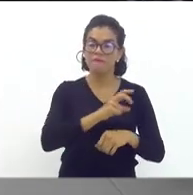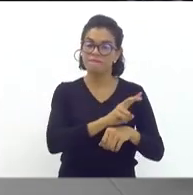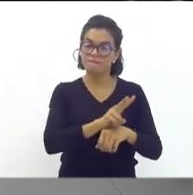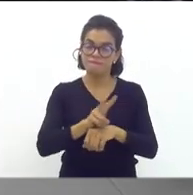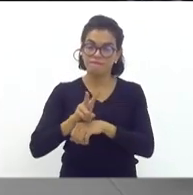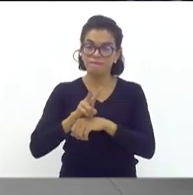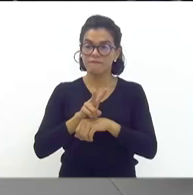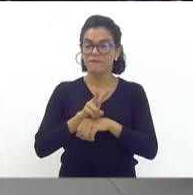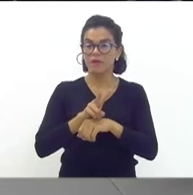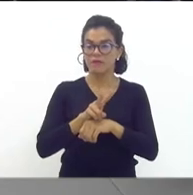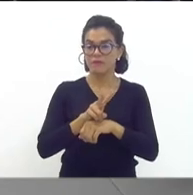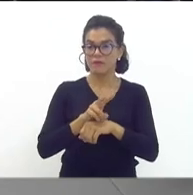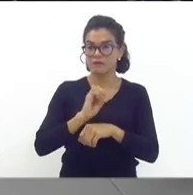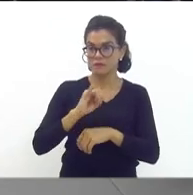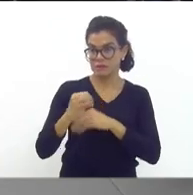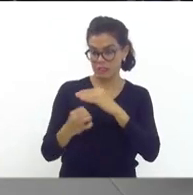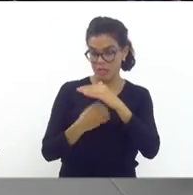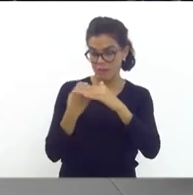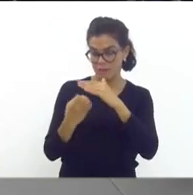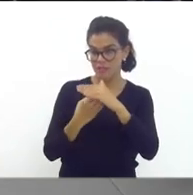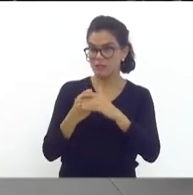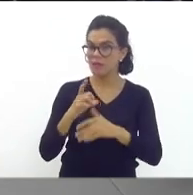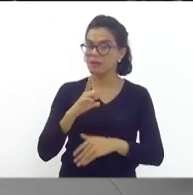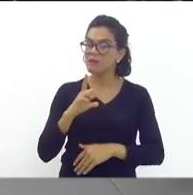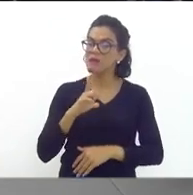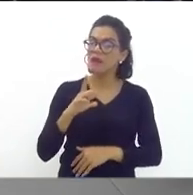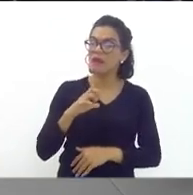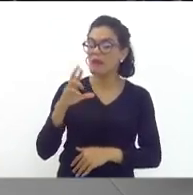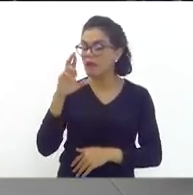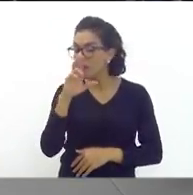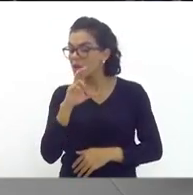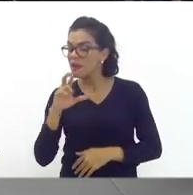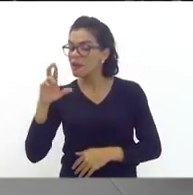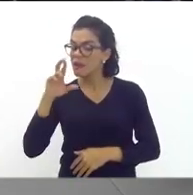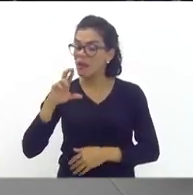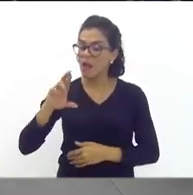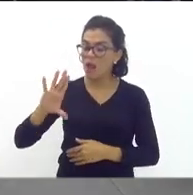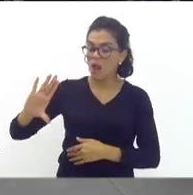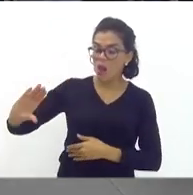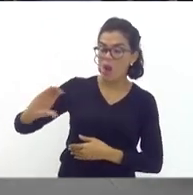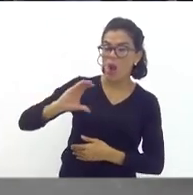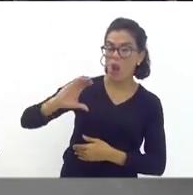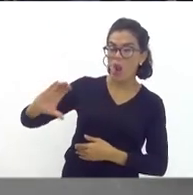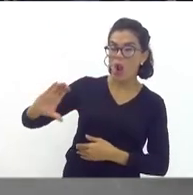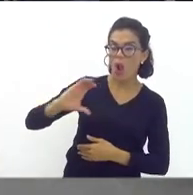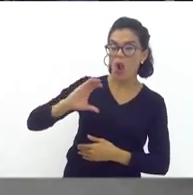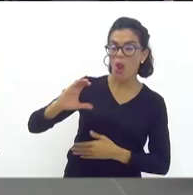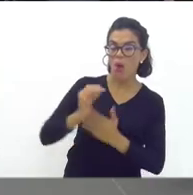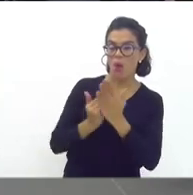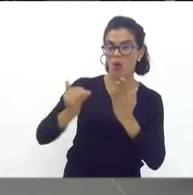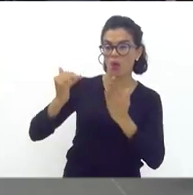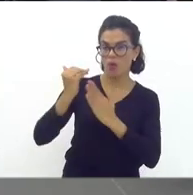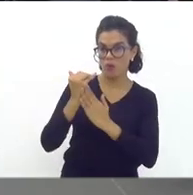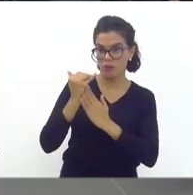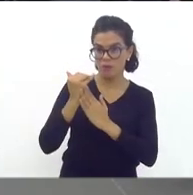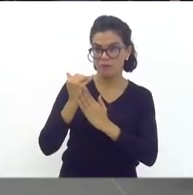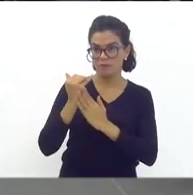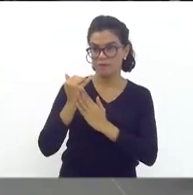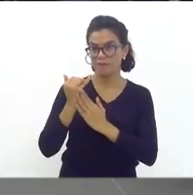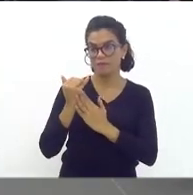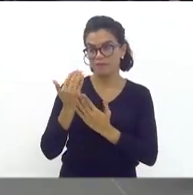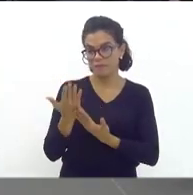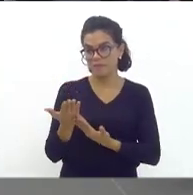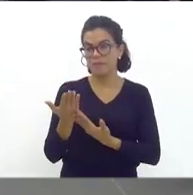a concessionária está obtendo lucros excessivos eu tô dizendo que ela não tem que ter lucro lucros excessivos então é esse processo